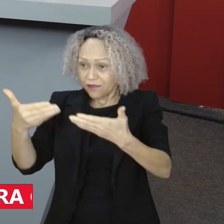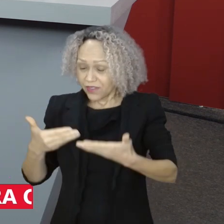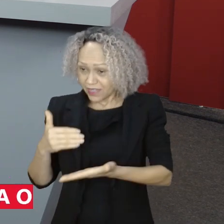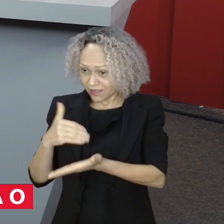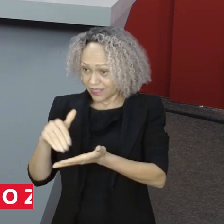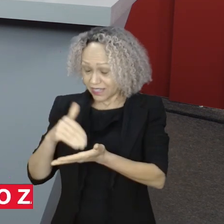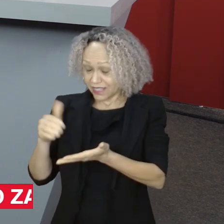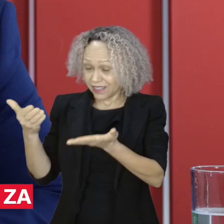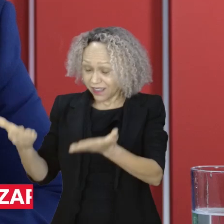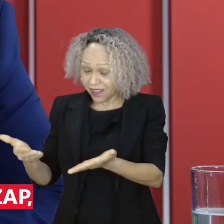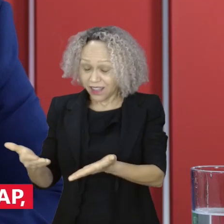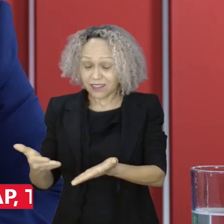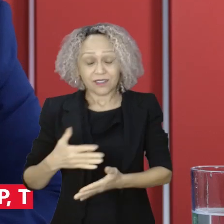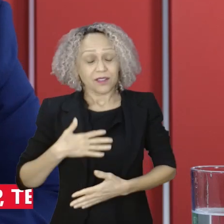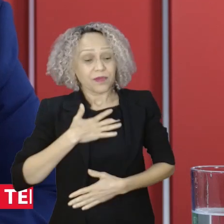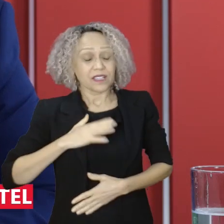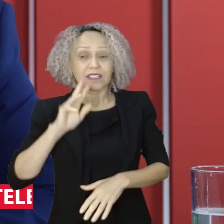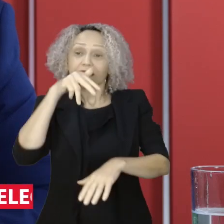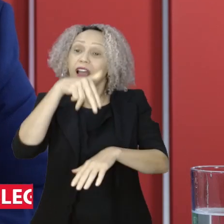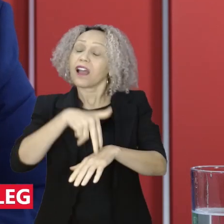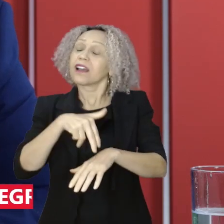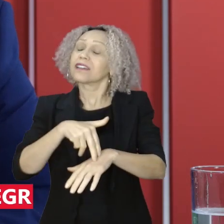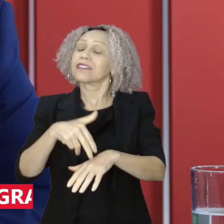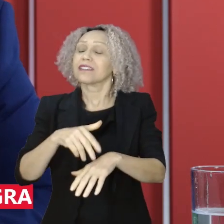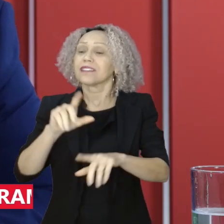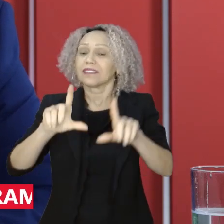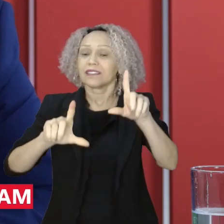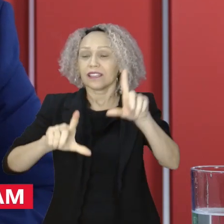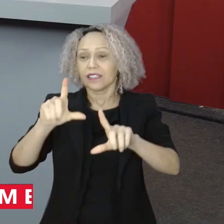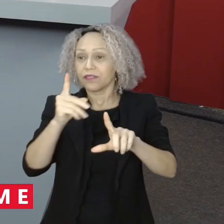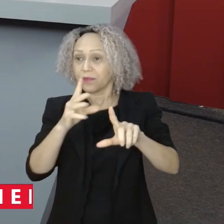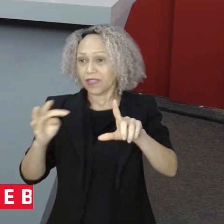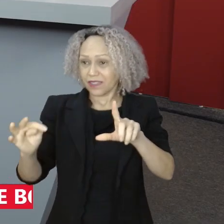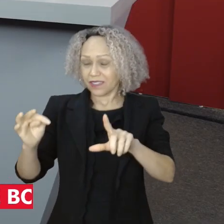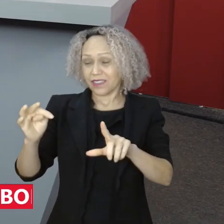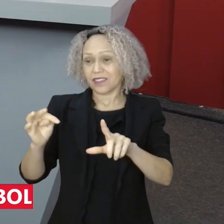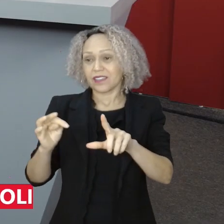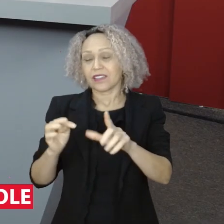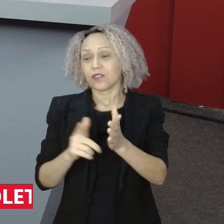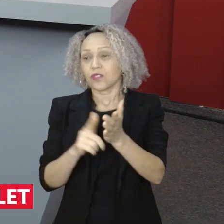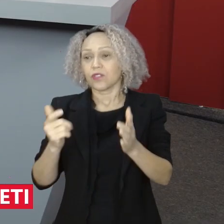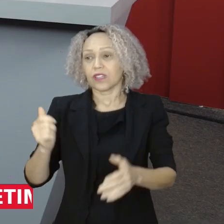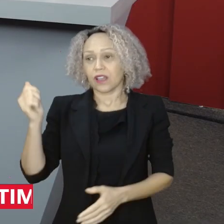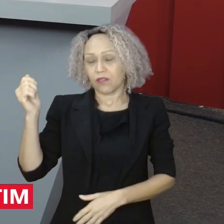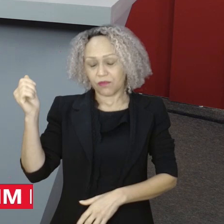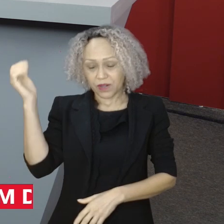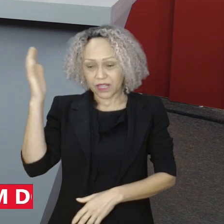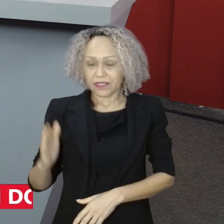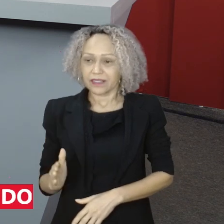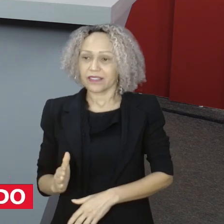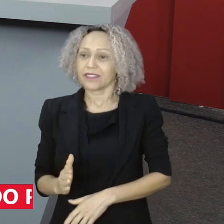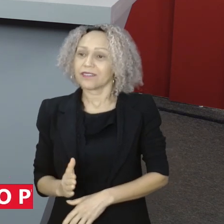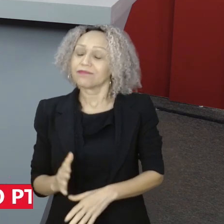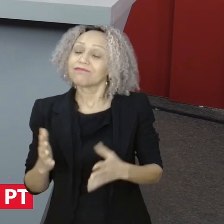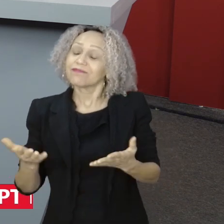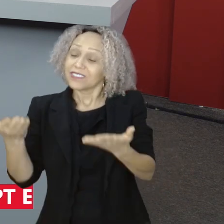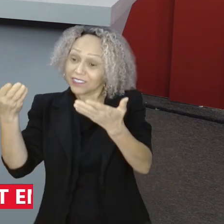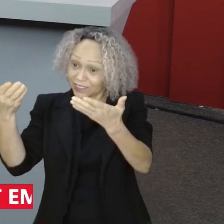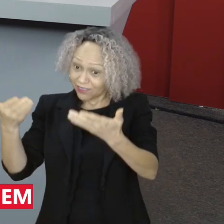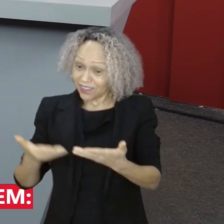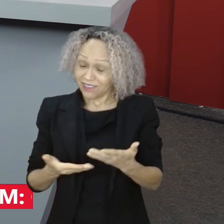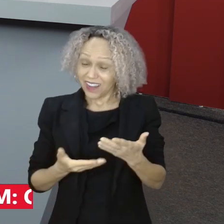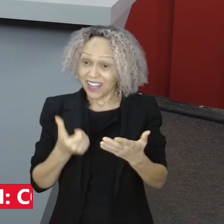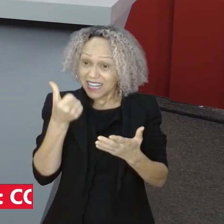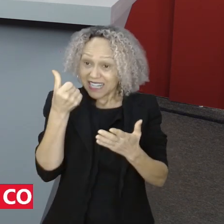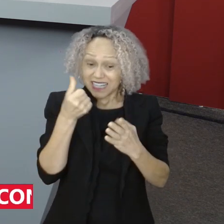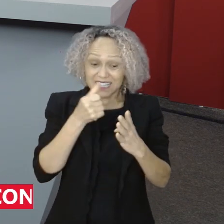estar aqui na TV PT, no Jornal Brasil. Para falar desses 6 primeiros meses do governo Lula, né? Tantos avanços aí, tantas